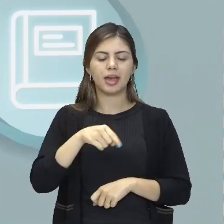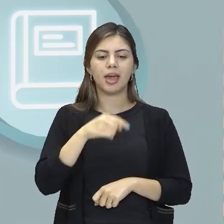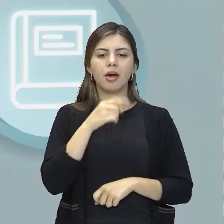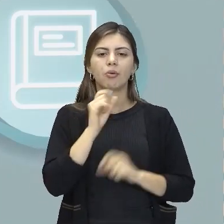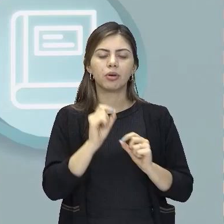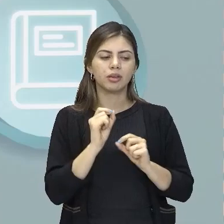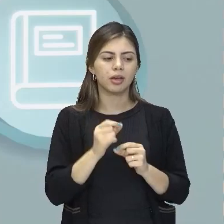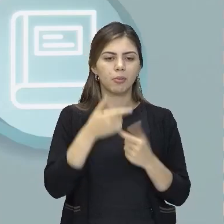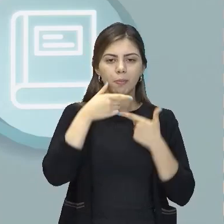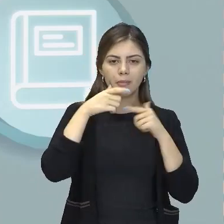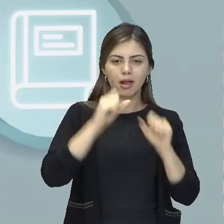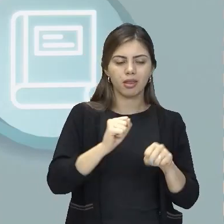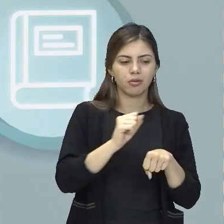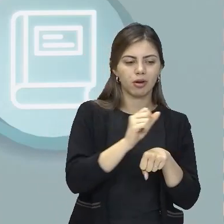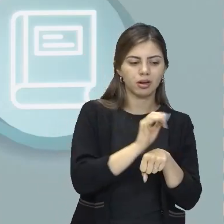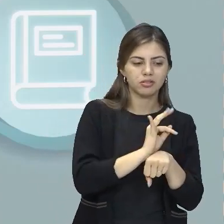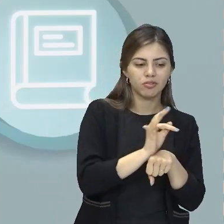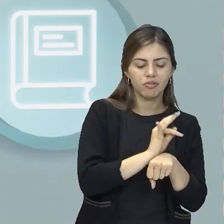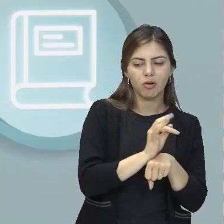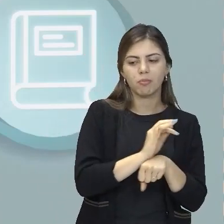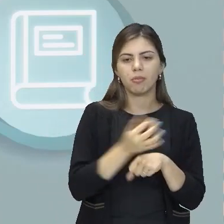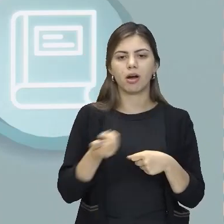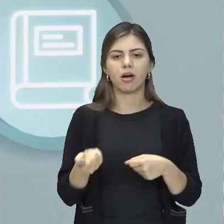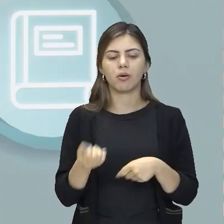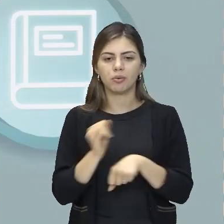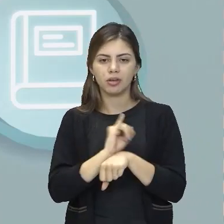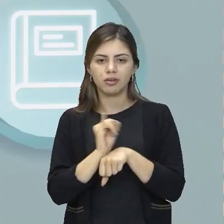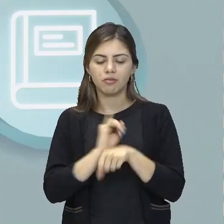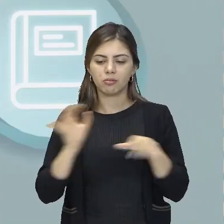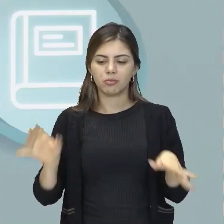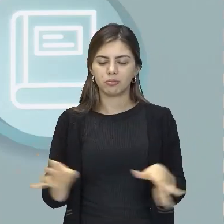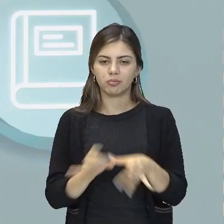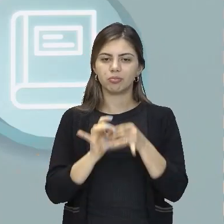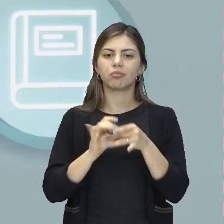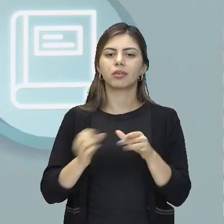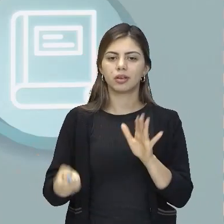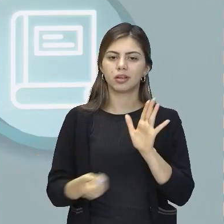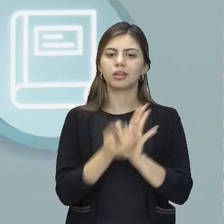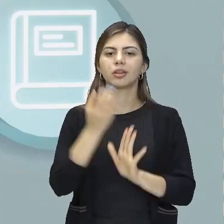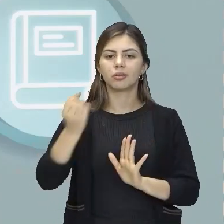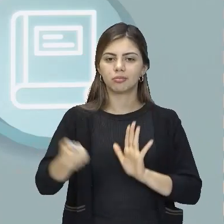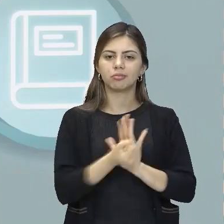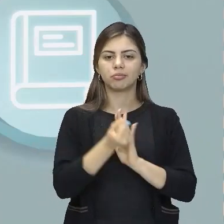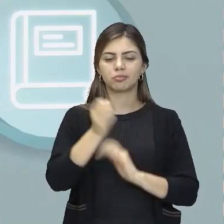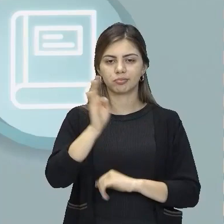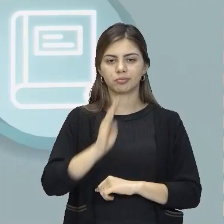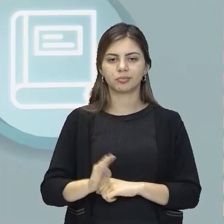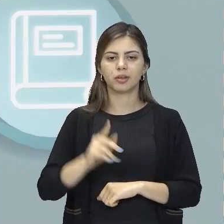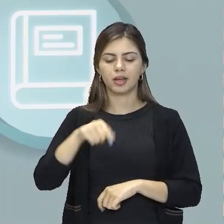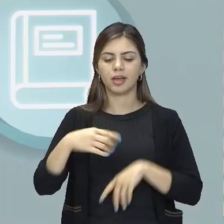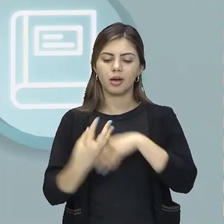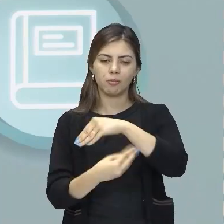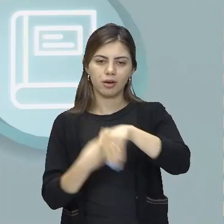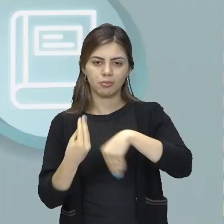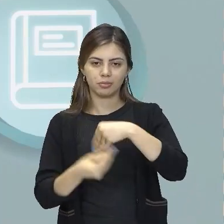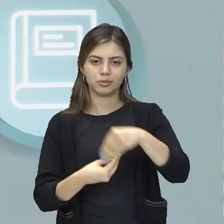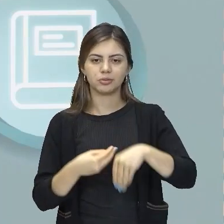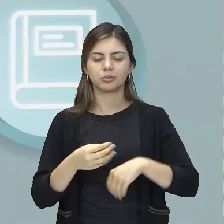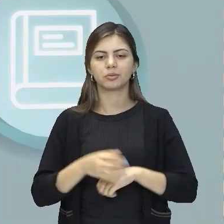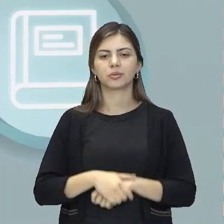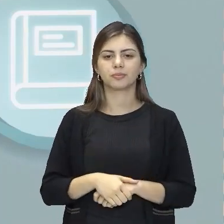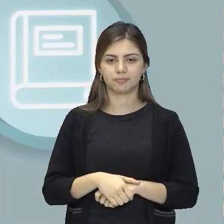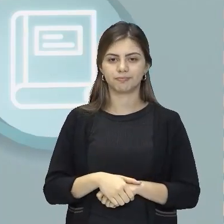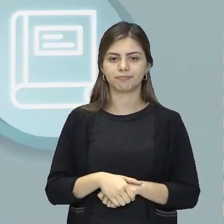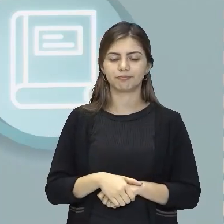mais simples. Versos, né, os versos são livres, e ali cria-se uma identidade nacional, porque é a mistura dos povos,